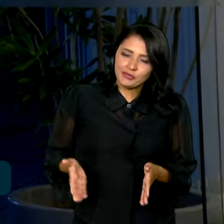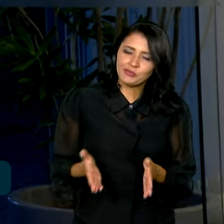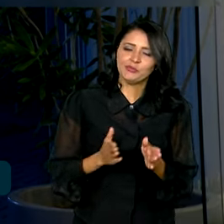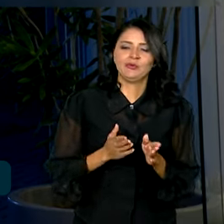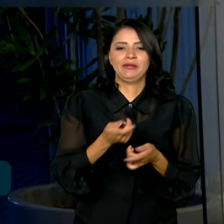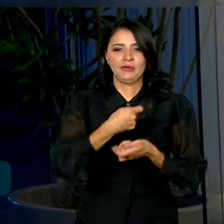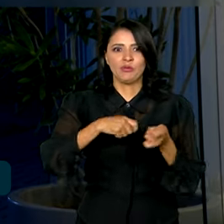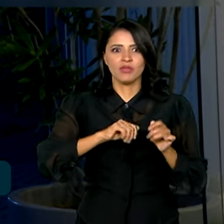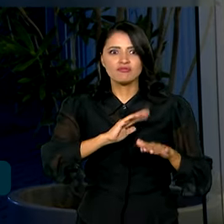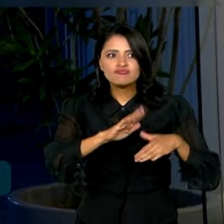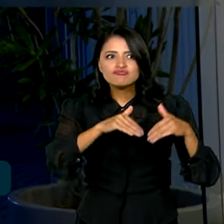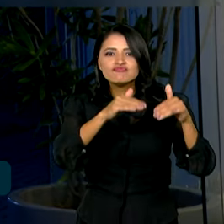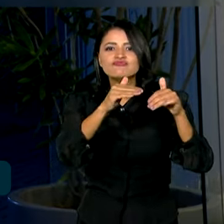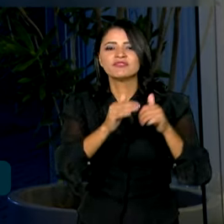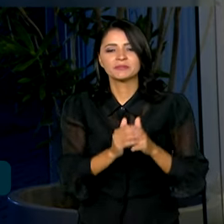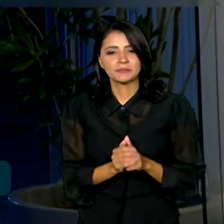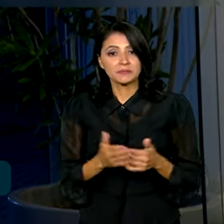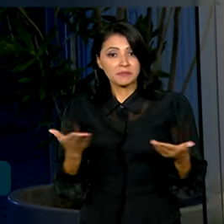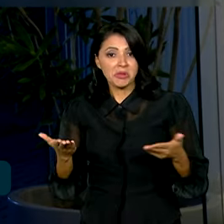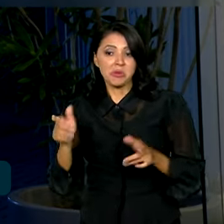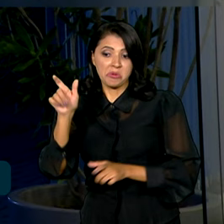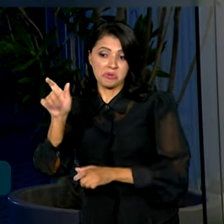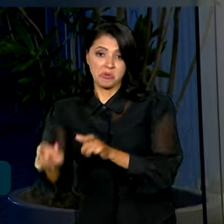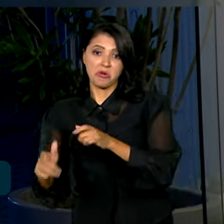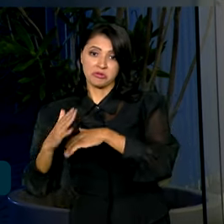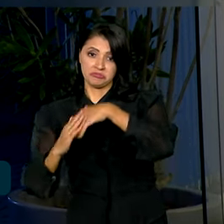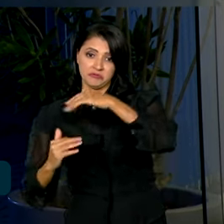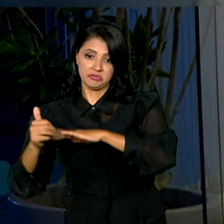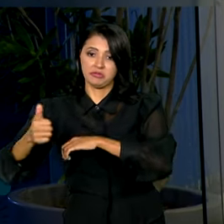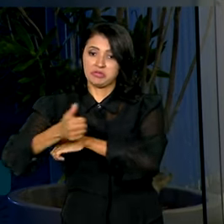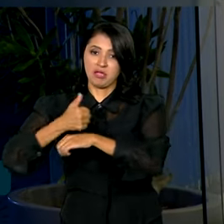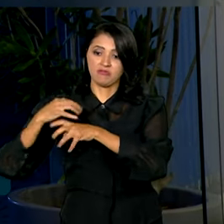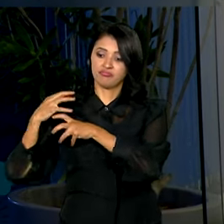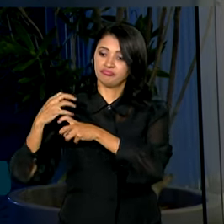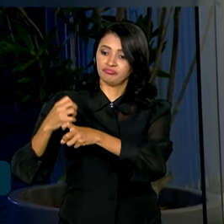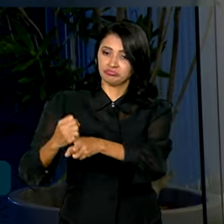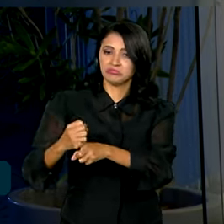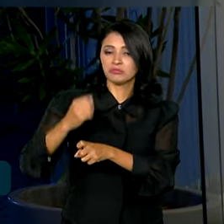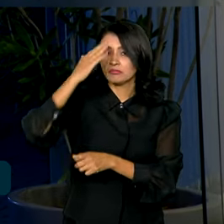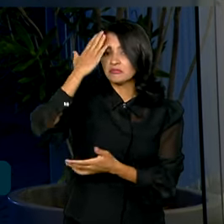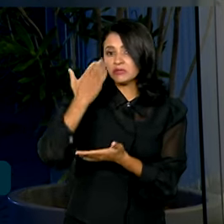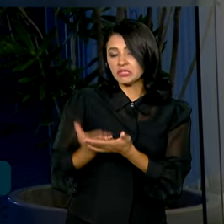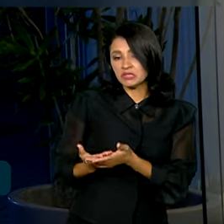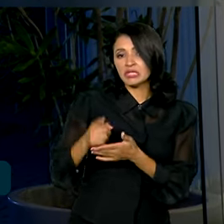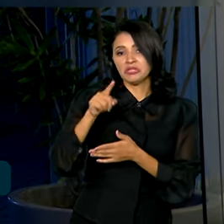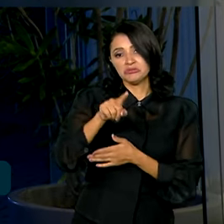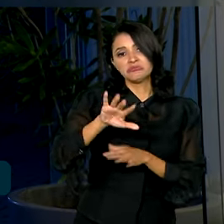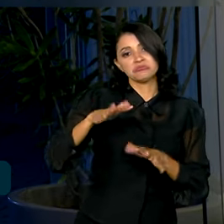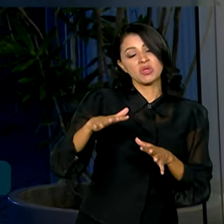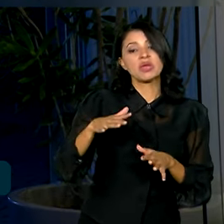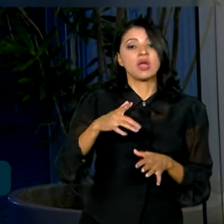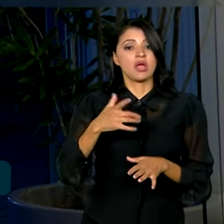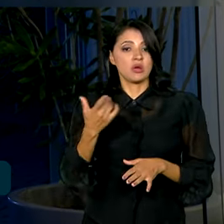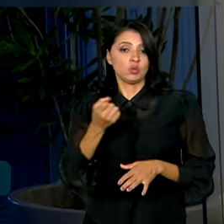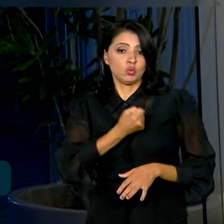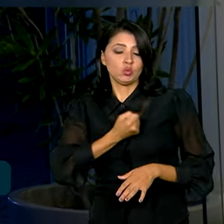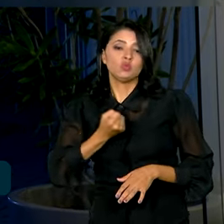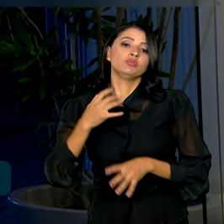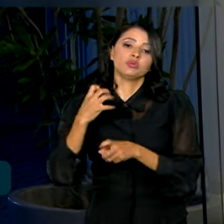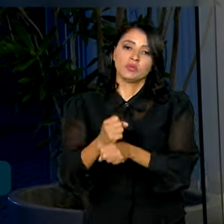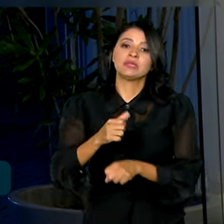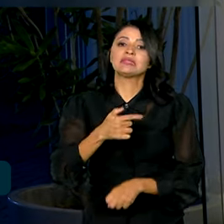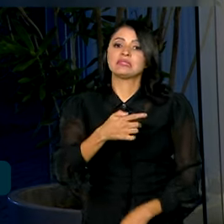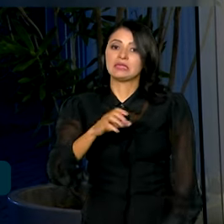da economia. Então, agora, esses economistas acreditam que a balança comercial, o saldo, fique em 75 bilhões de